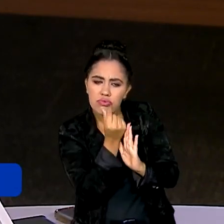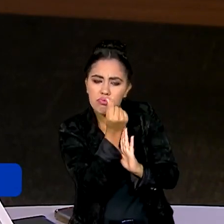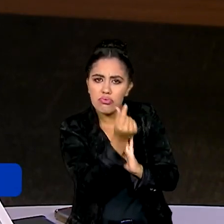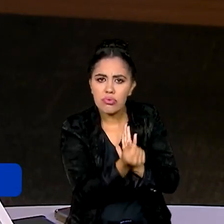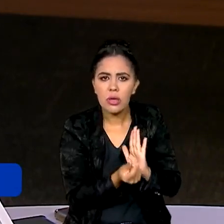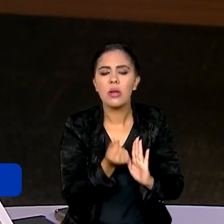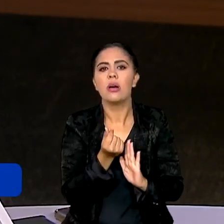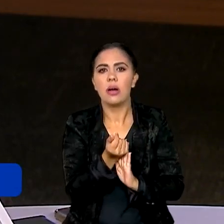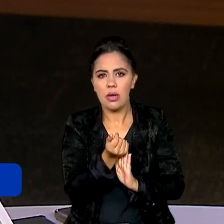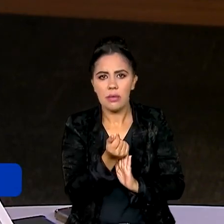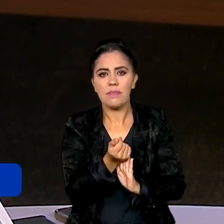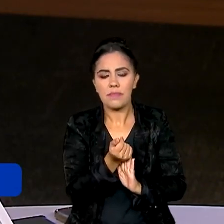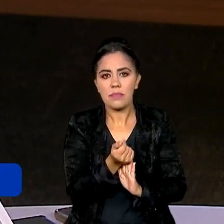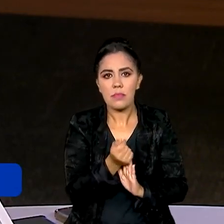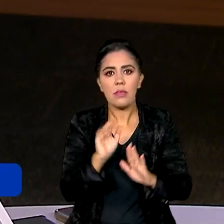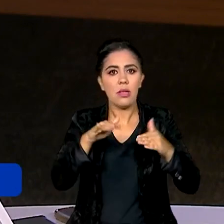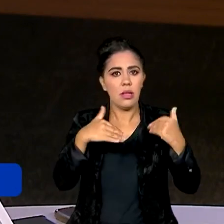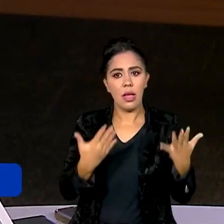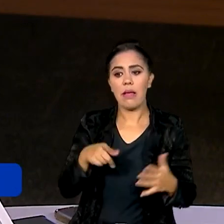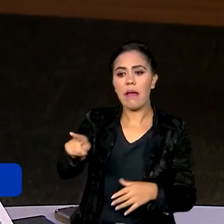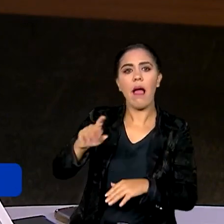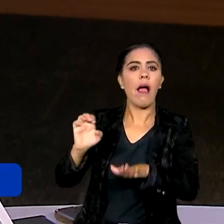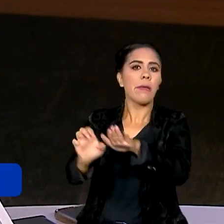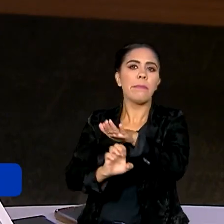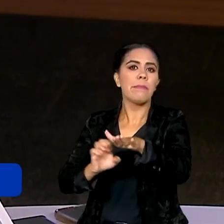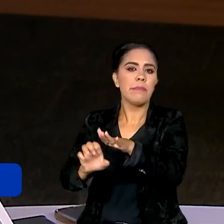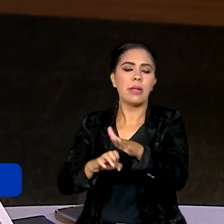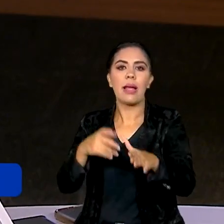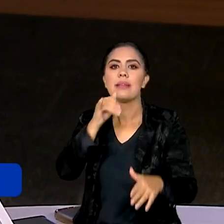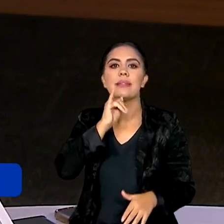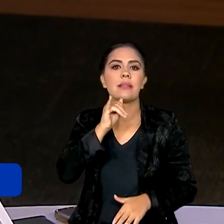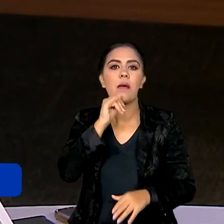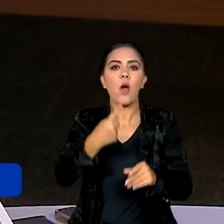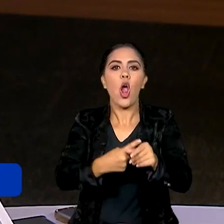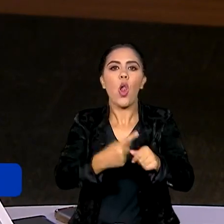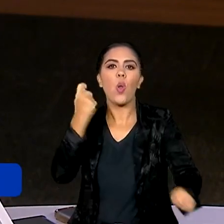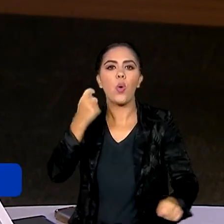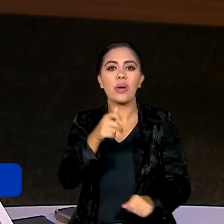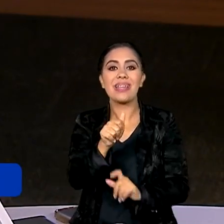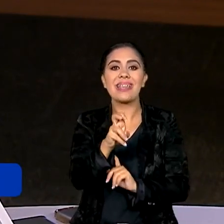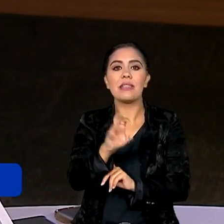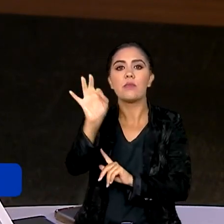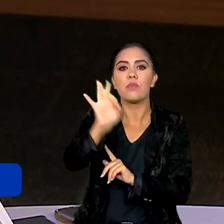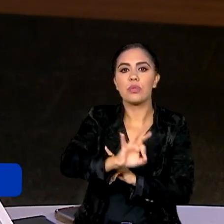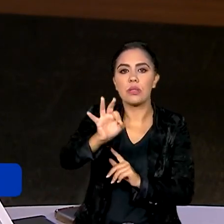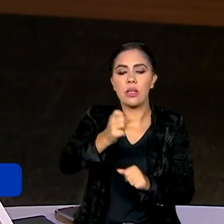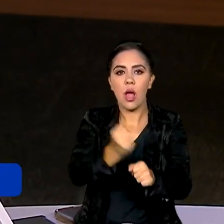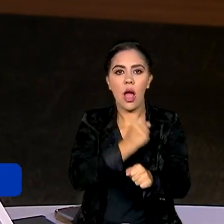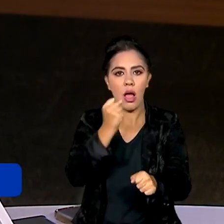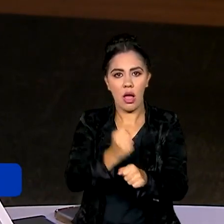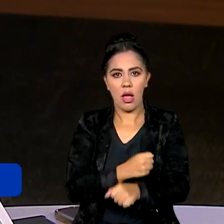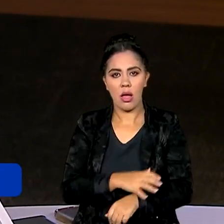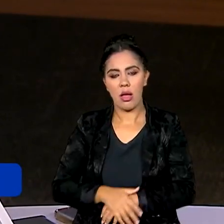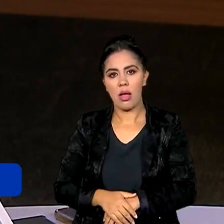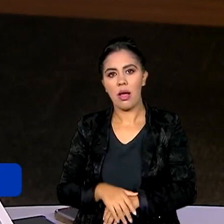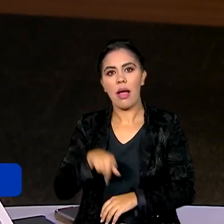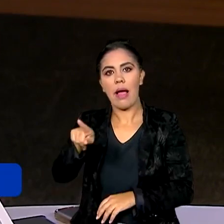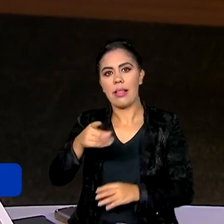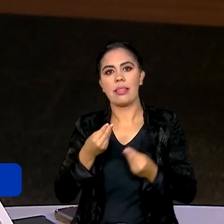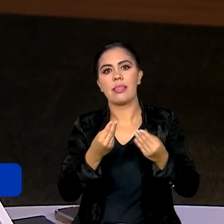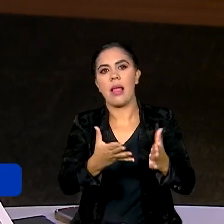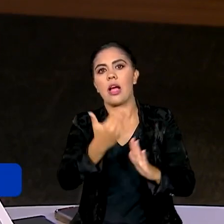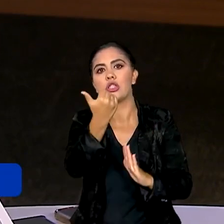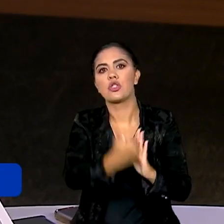lá em X%, a empresa, às vezes, por exemplo, uma margem de lucro de 15% na obra. A empresa vai lá dar um desconto de 30%,